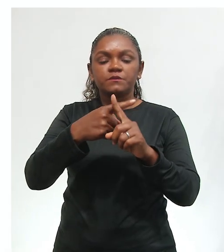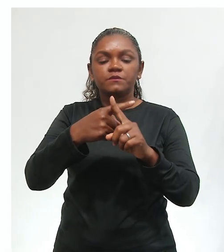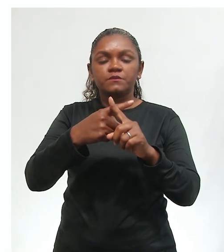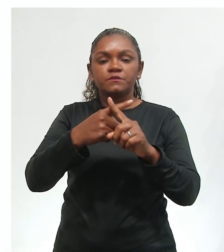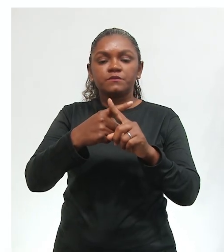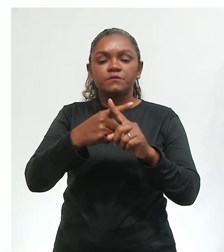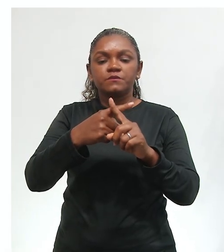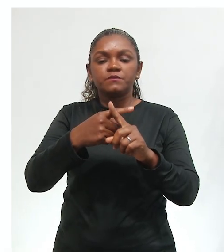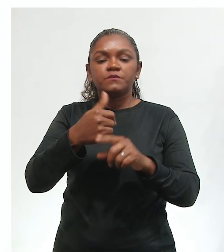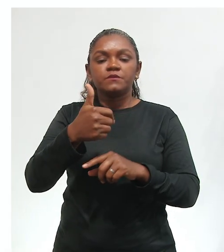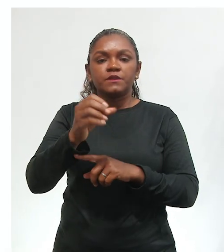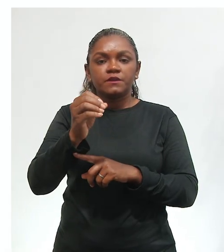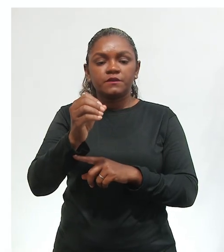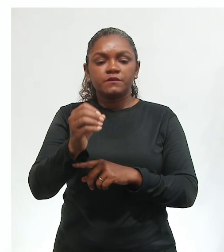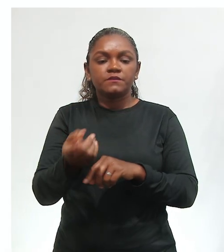mais 3 centenas.